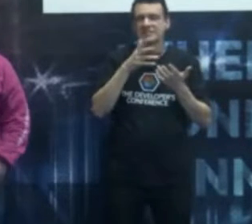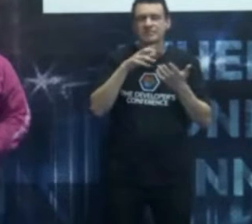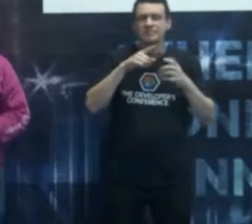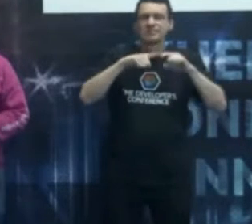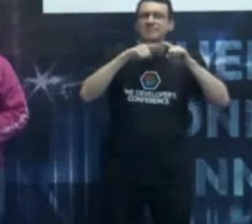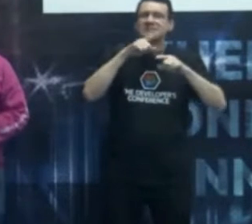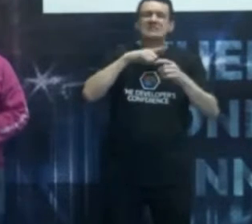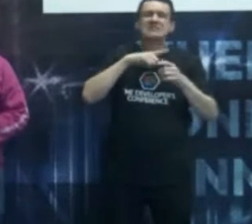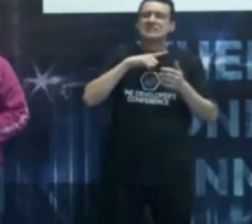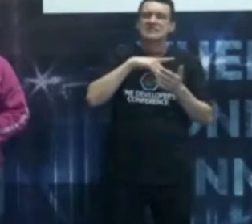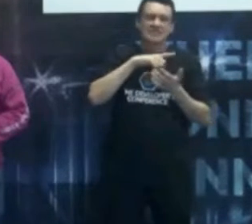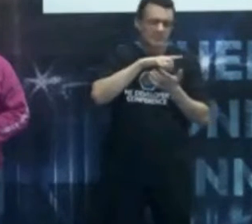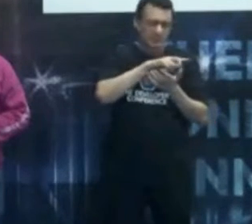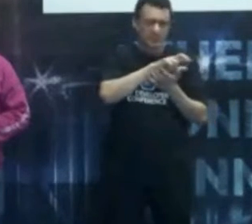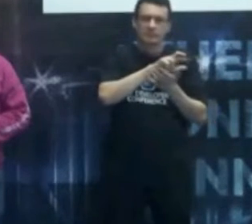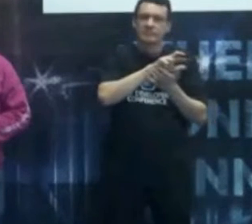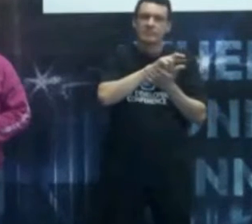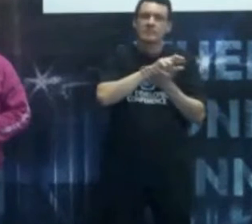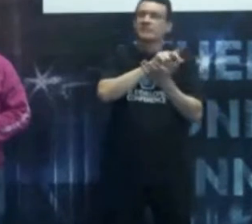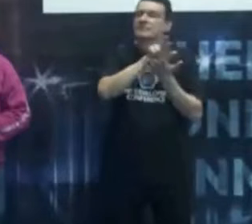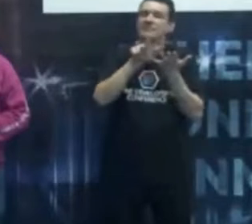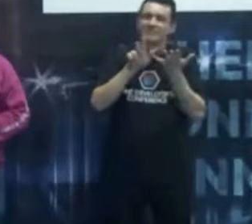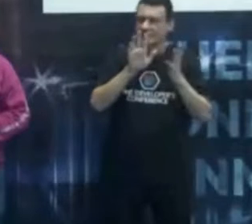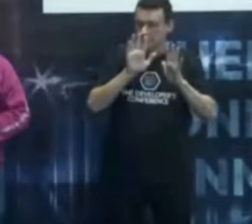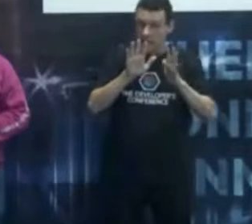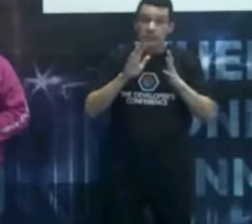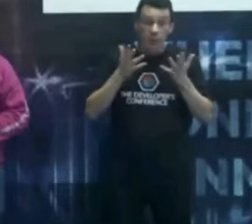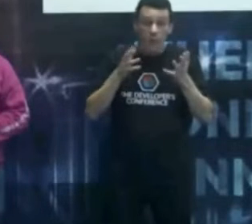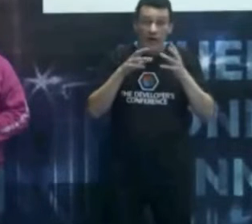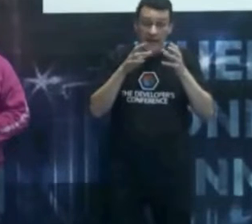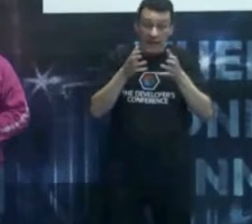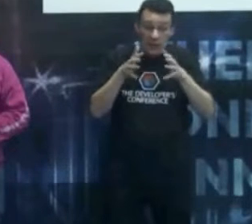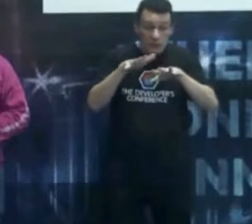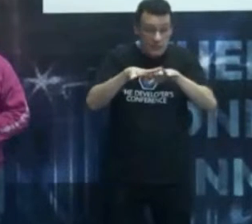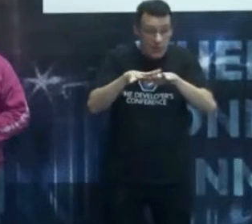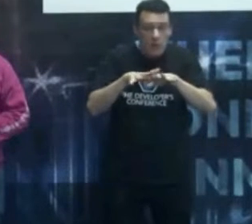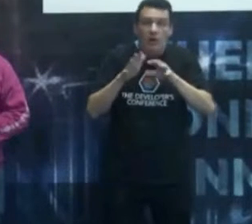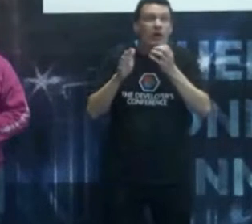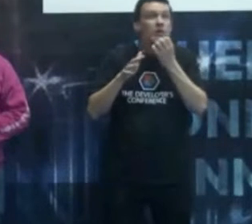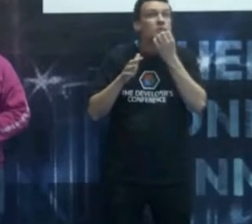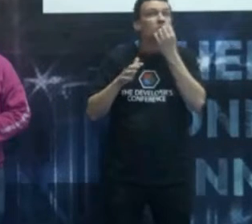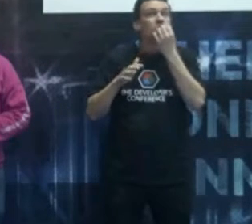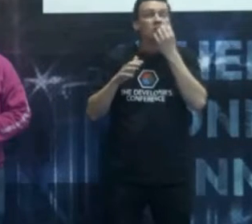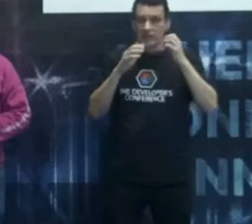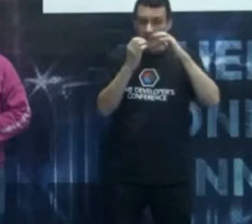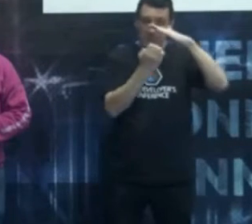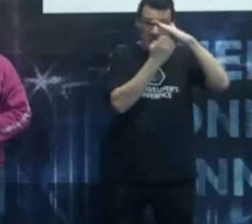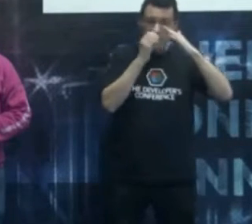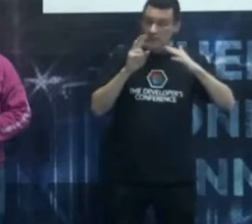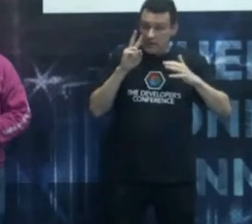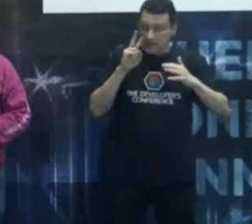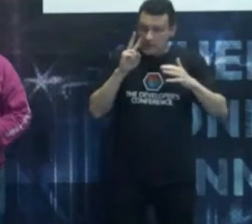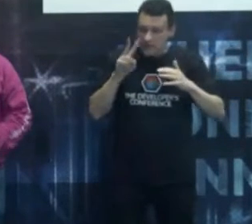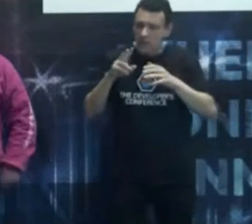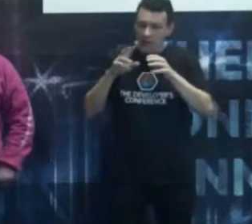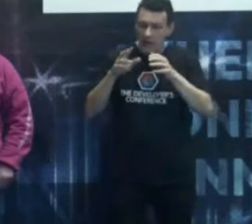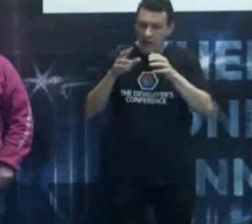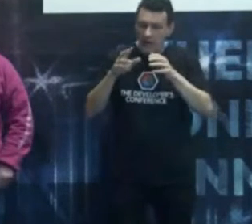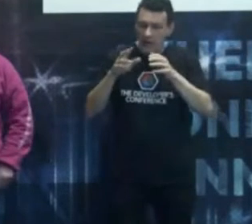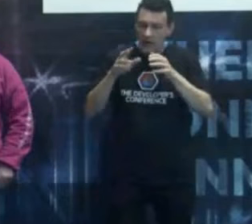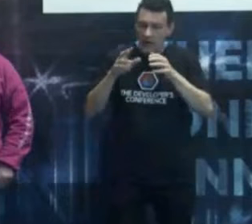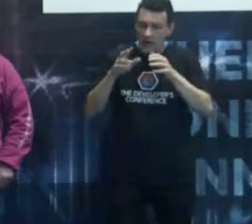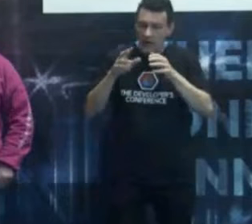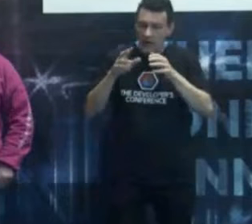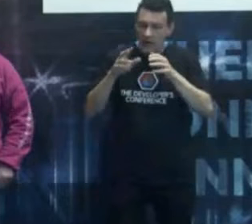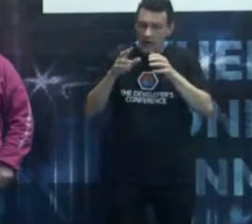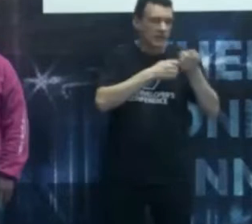esse aspecto da inclusão como um valor agregado, né? E olhar para isso nos outros business, eu